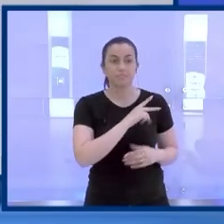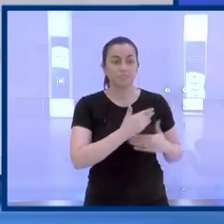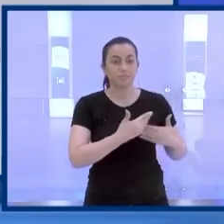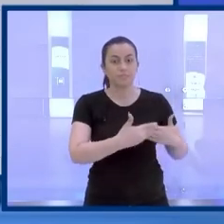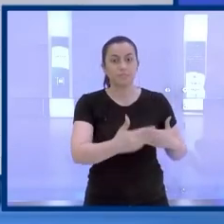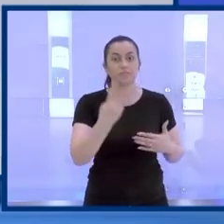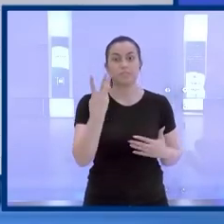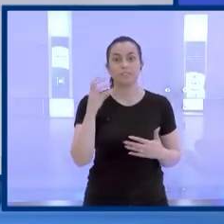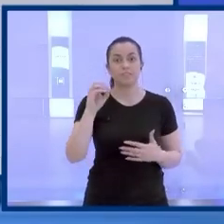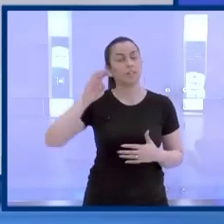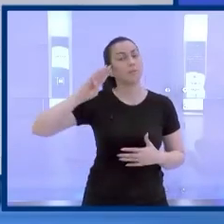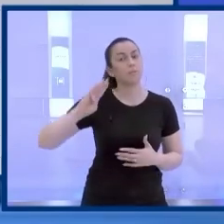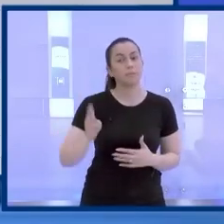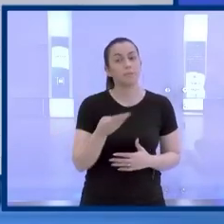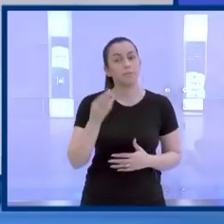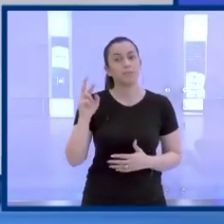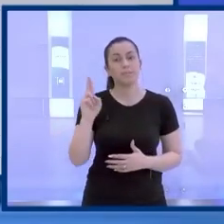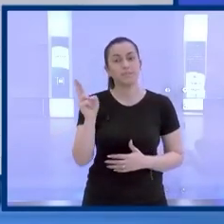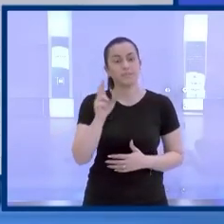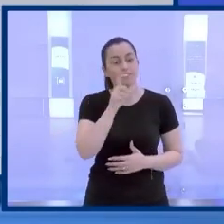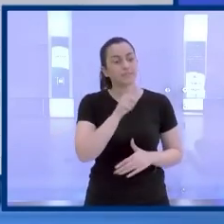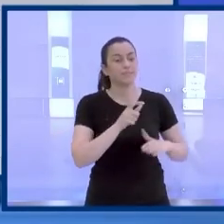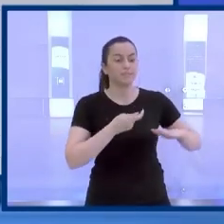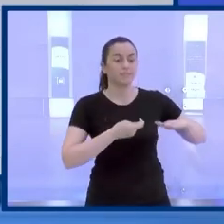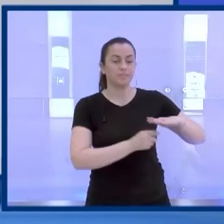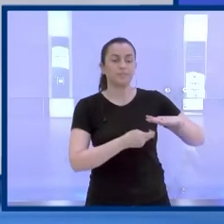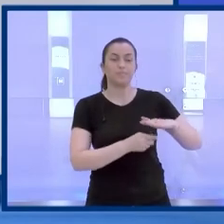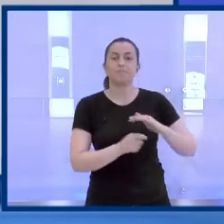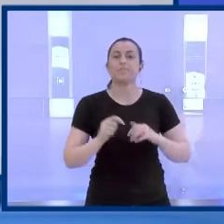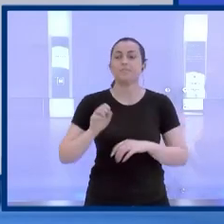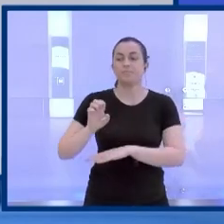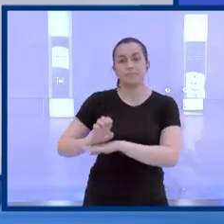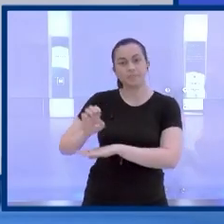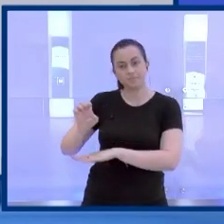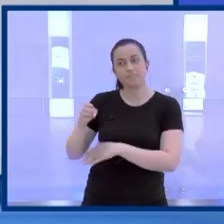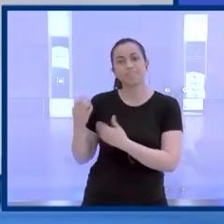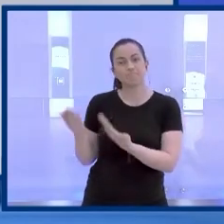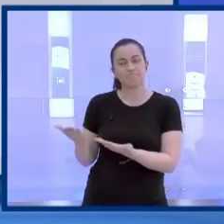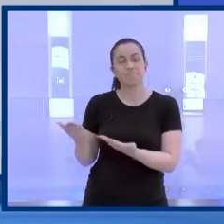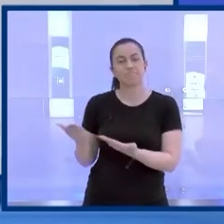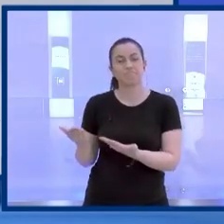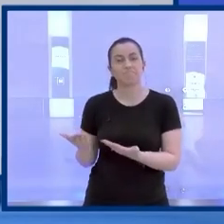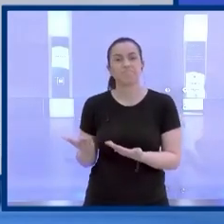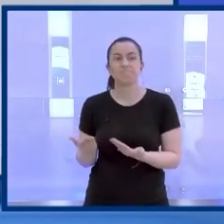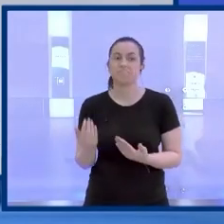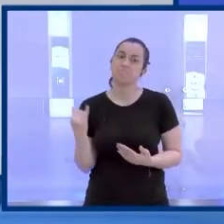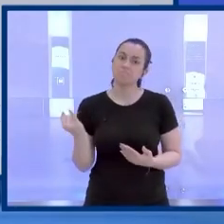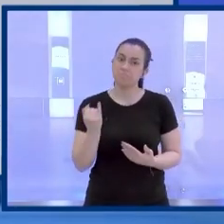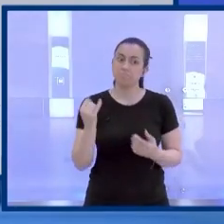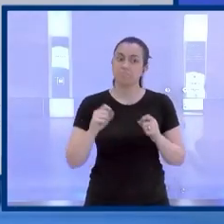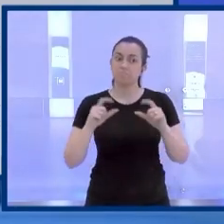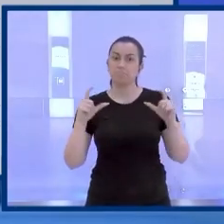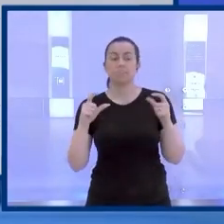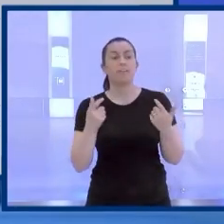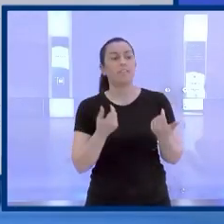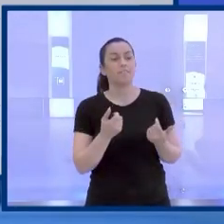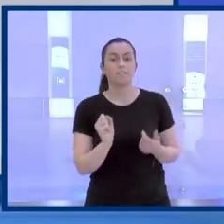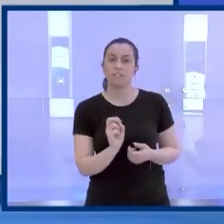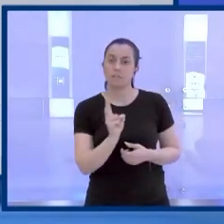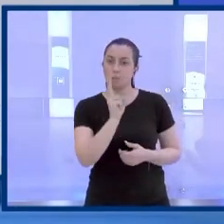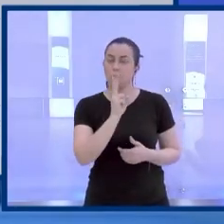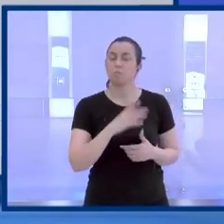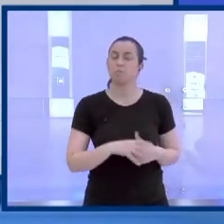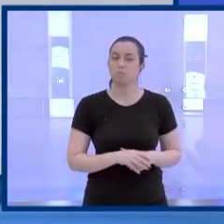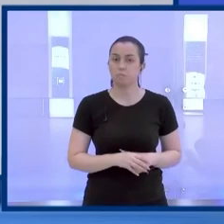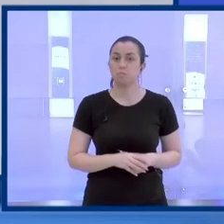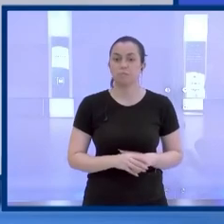30 bilhões de reais para investimentos no Estado, o que é algo muito relevante, muito expressivo,